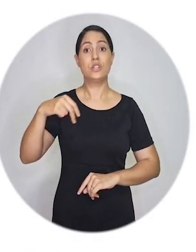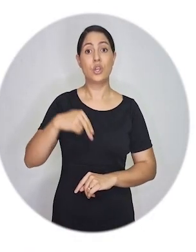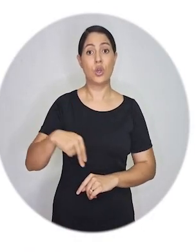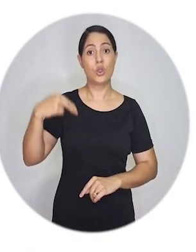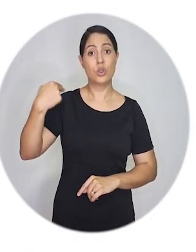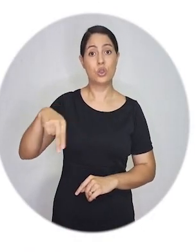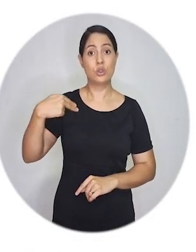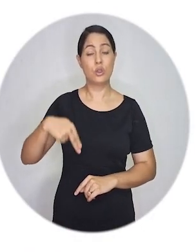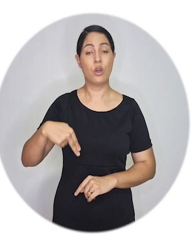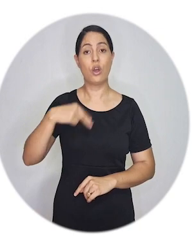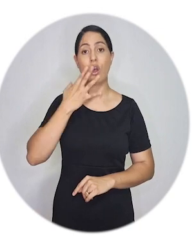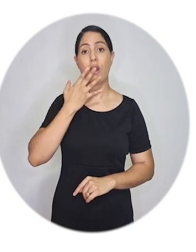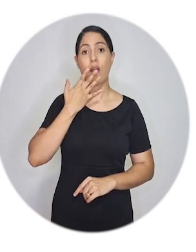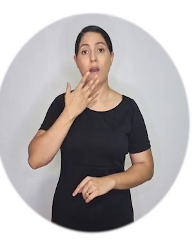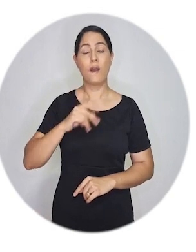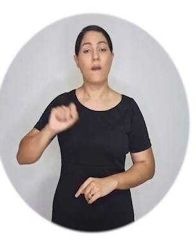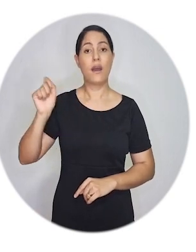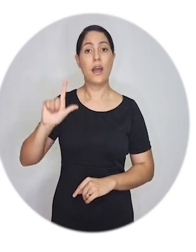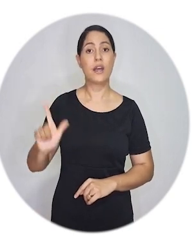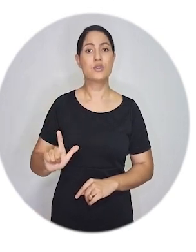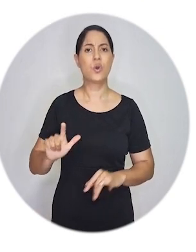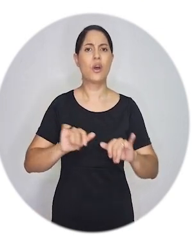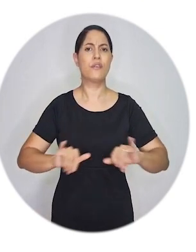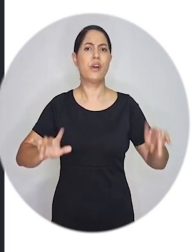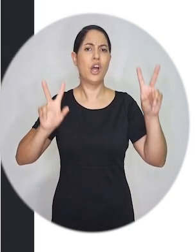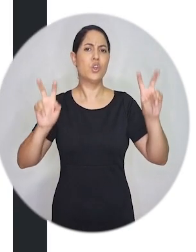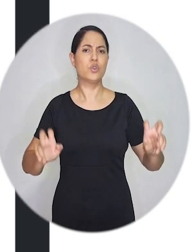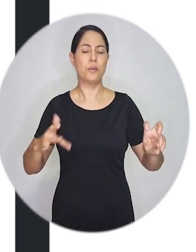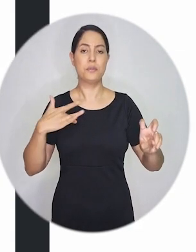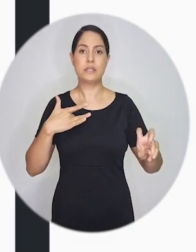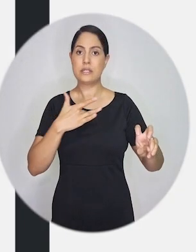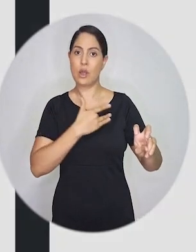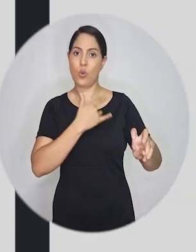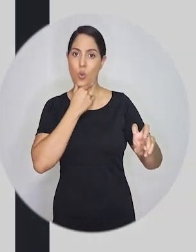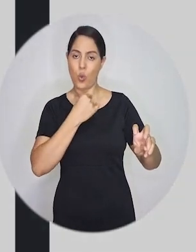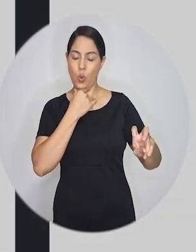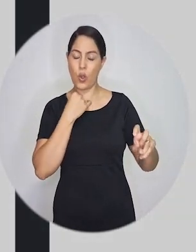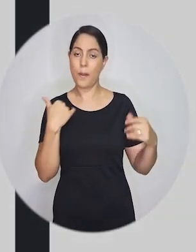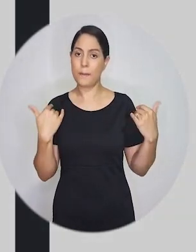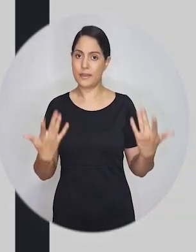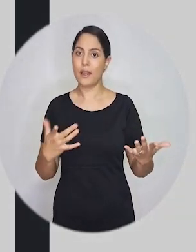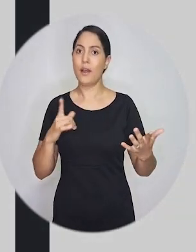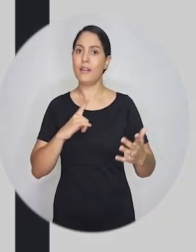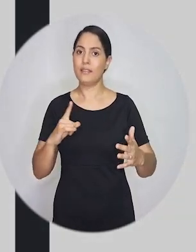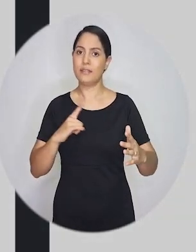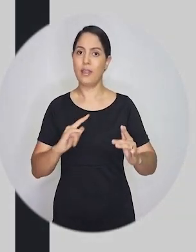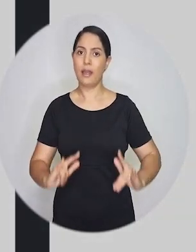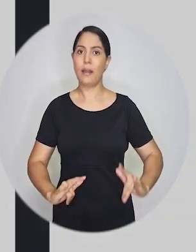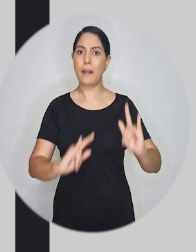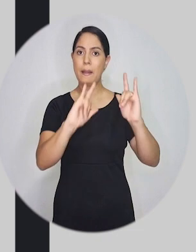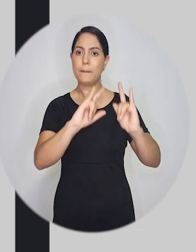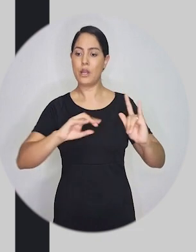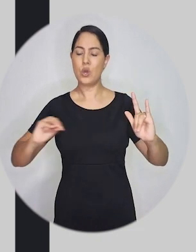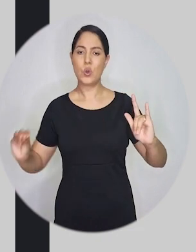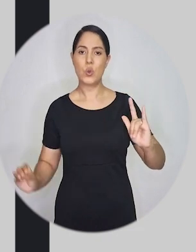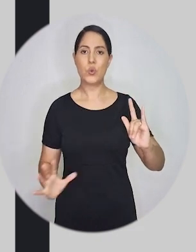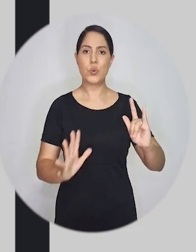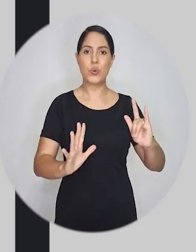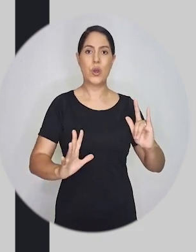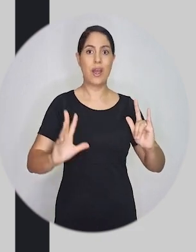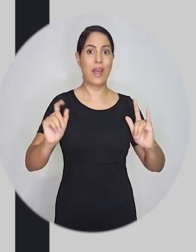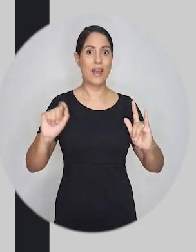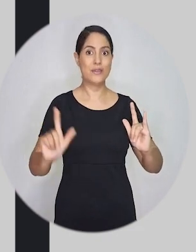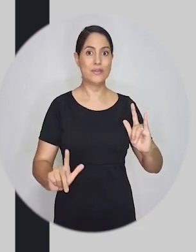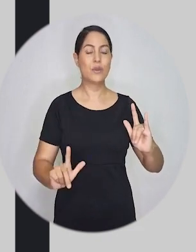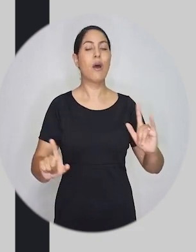Novembro Azul, um movimento global que visa aumentar a conscientização sobre a saúde dos homens. Neste mês, além da iluminação especial do prédio, a